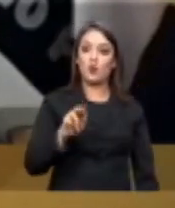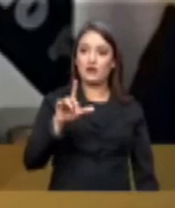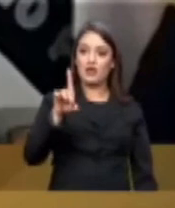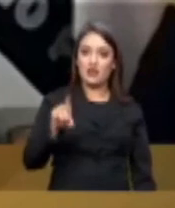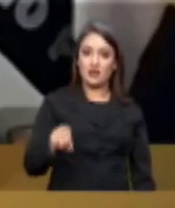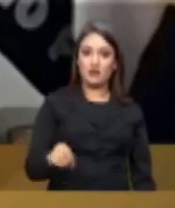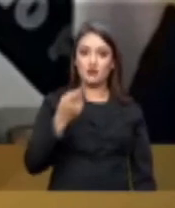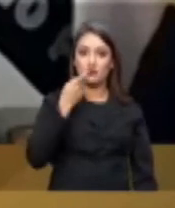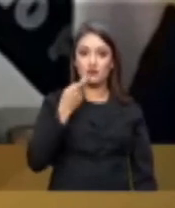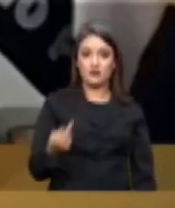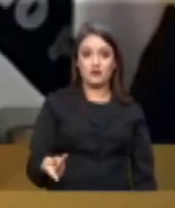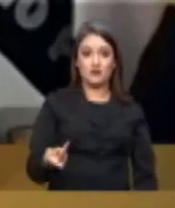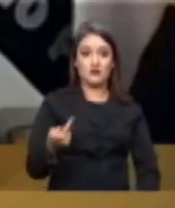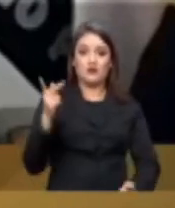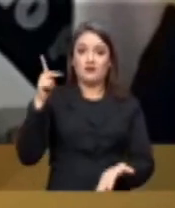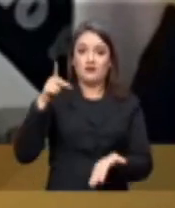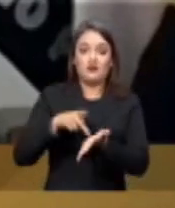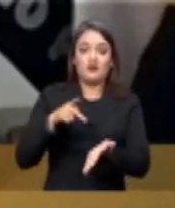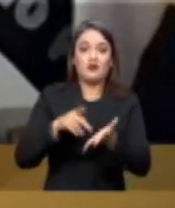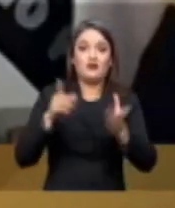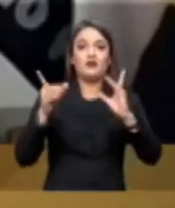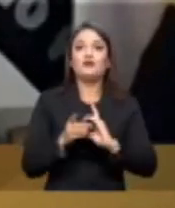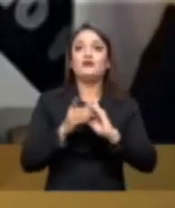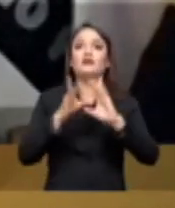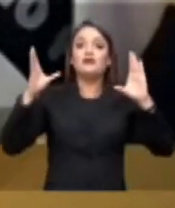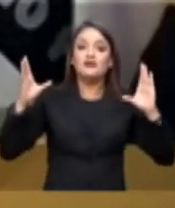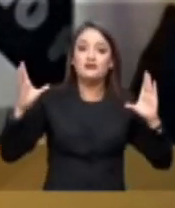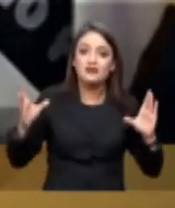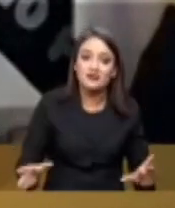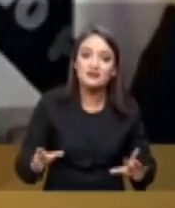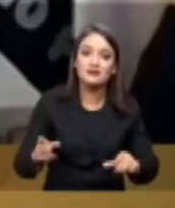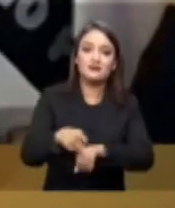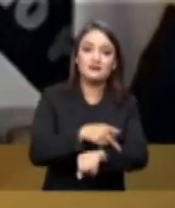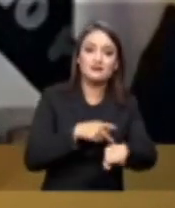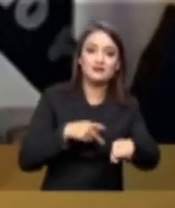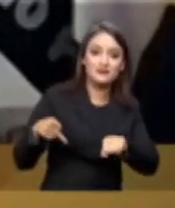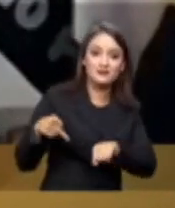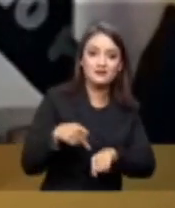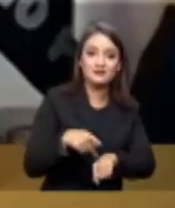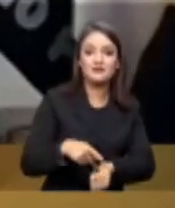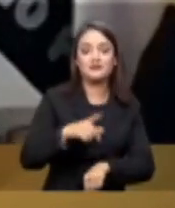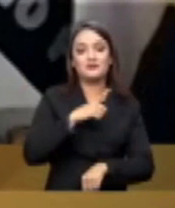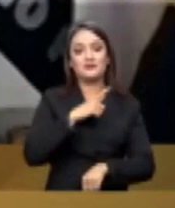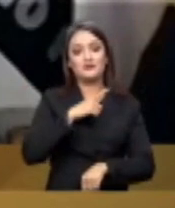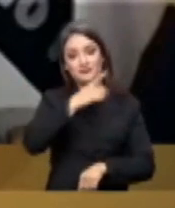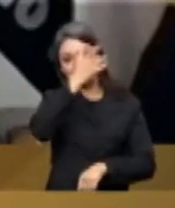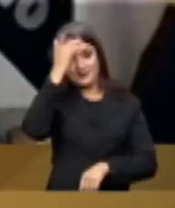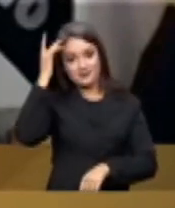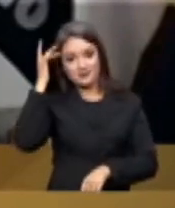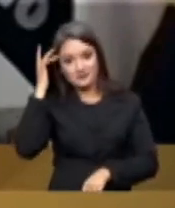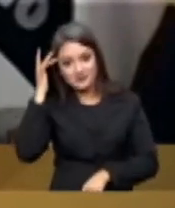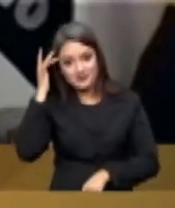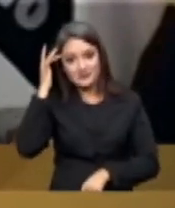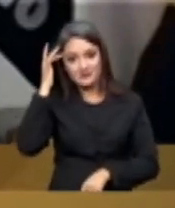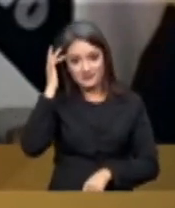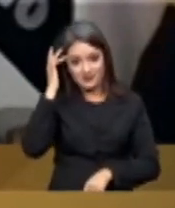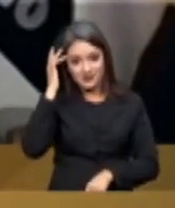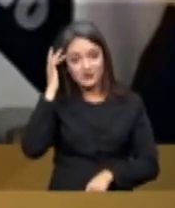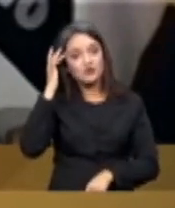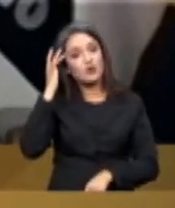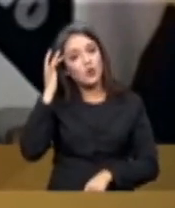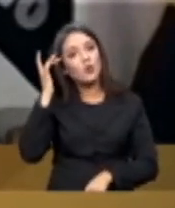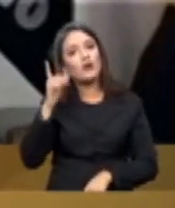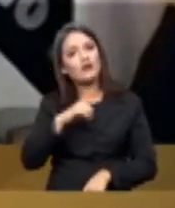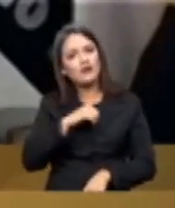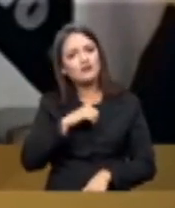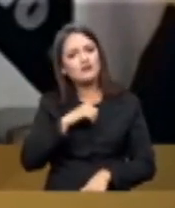Calogero, a verdadeira democracia não é o país dos oradores, é o país dos escutadores.